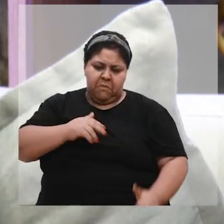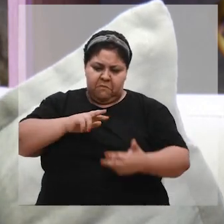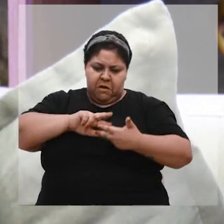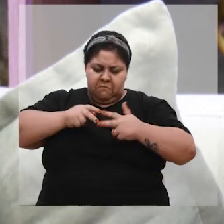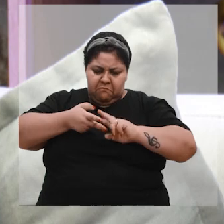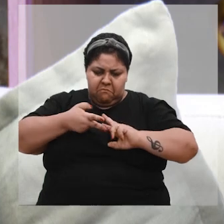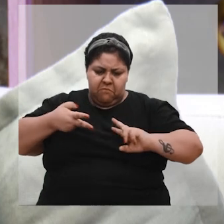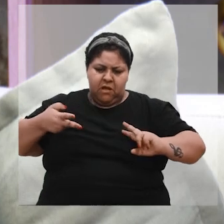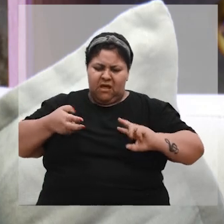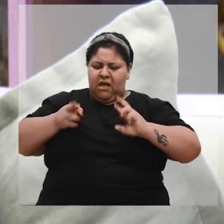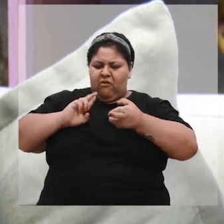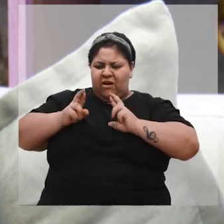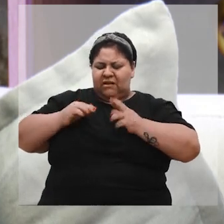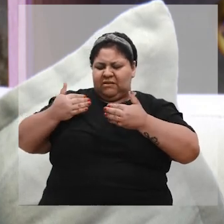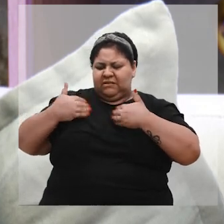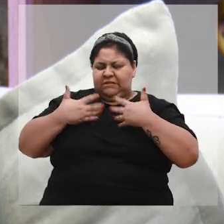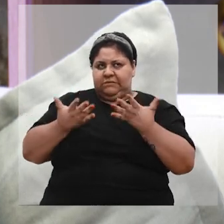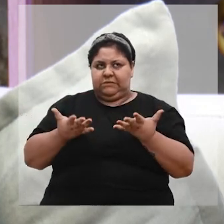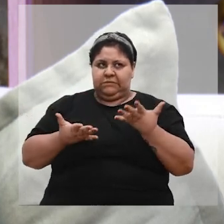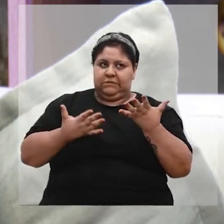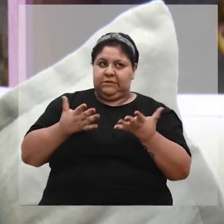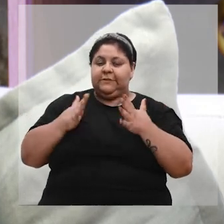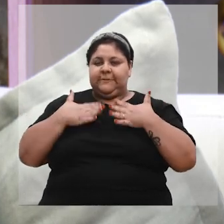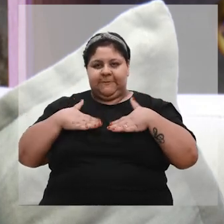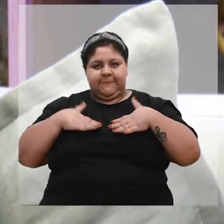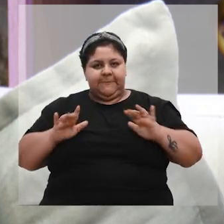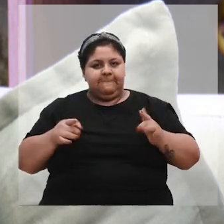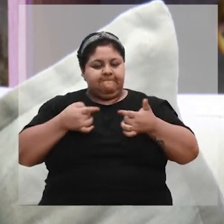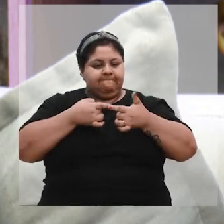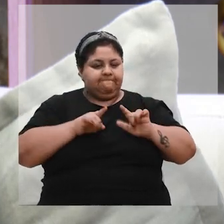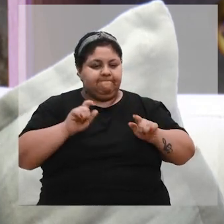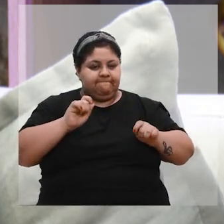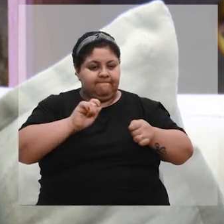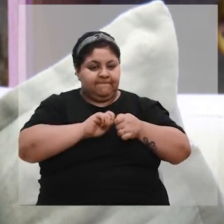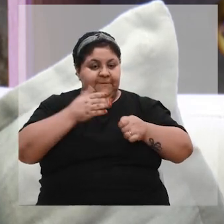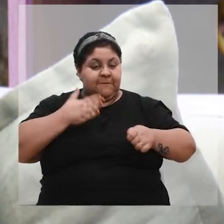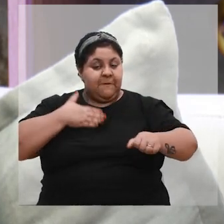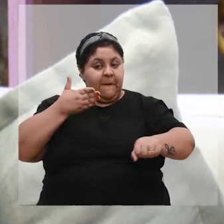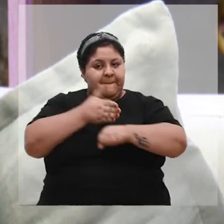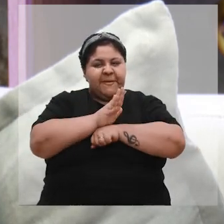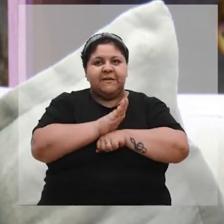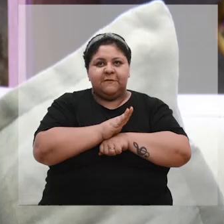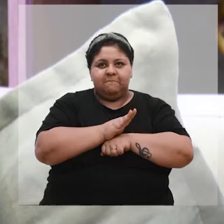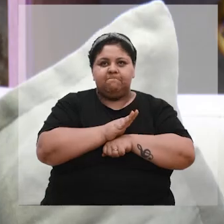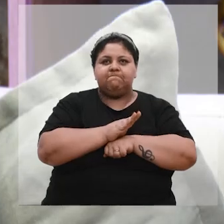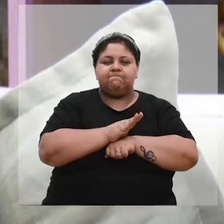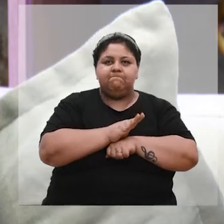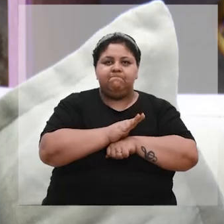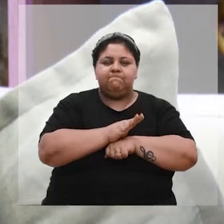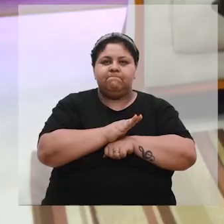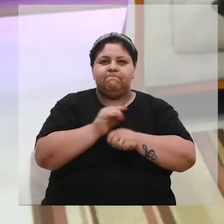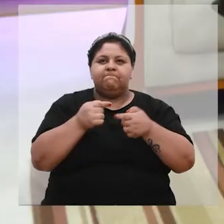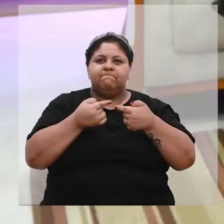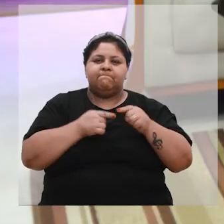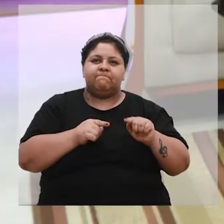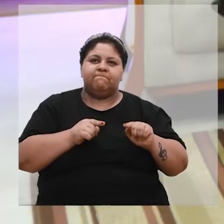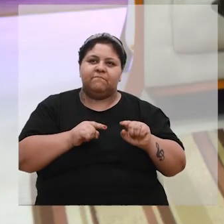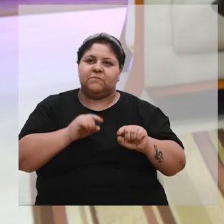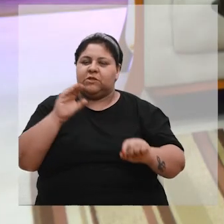com relação a isso, eu fiquei um pouco mais, vamos dizer assim, tranquila, porque eu tava fazendo a minha parte, Justifica,